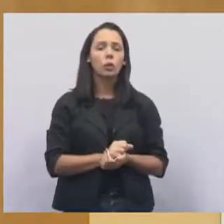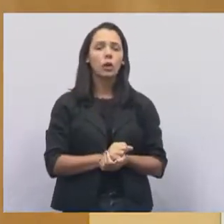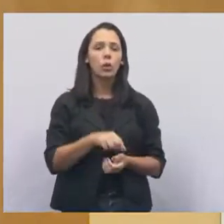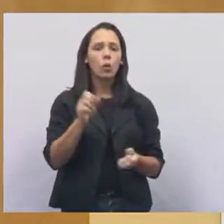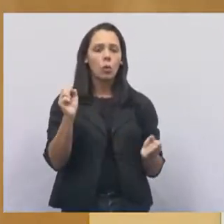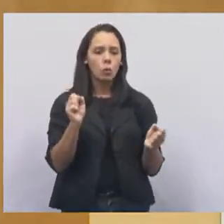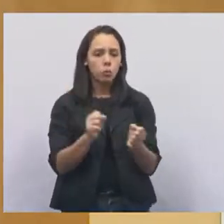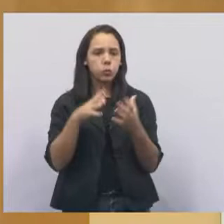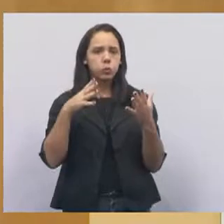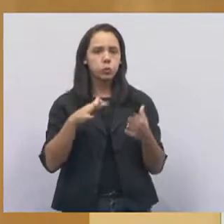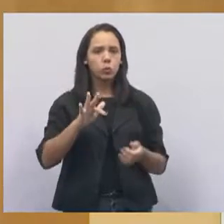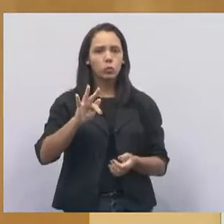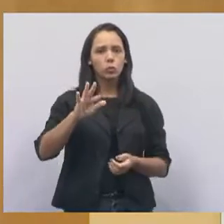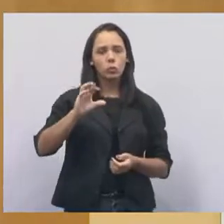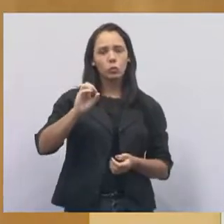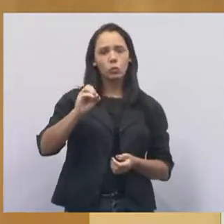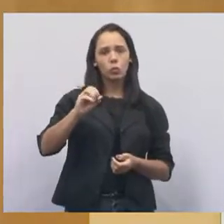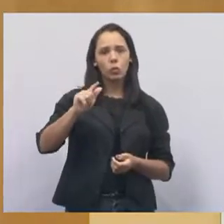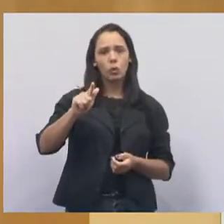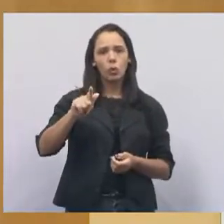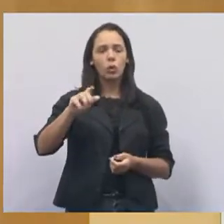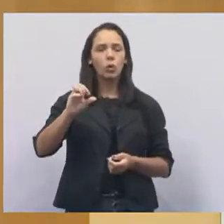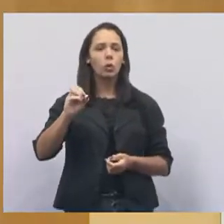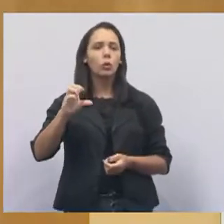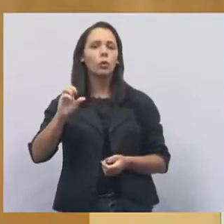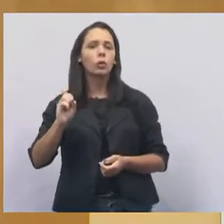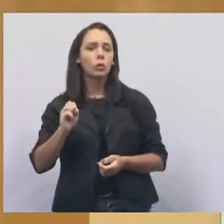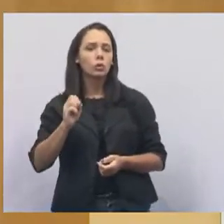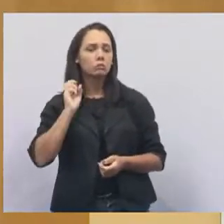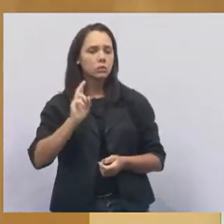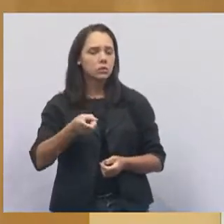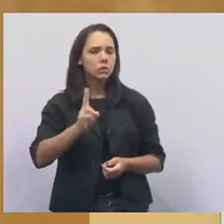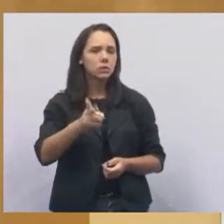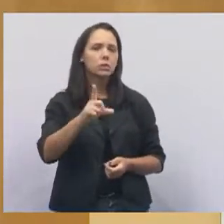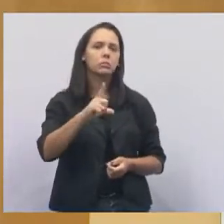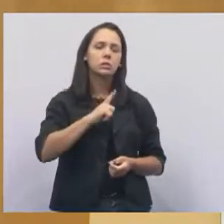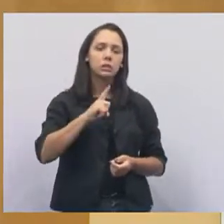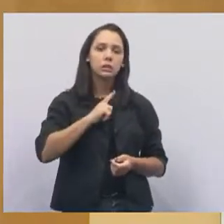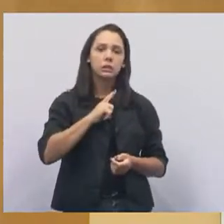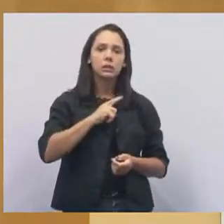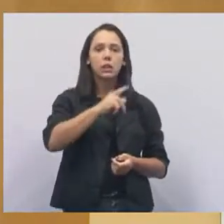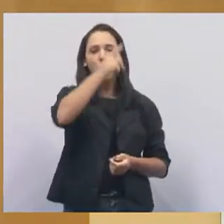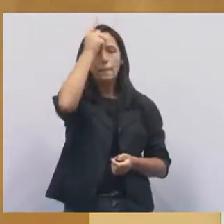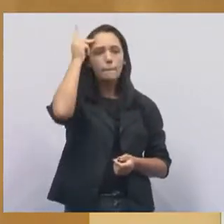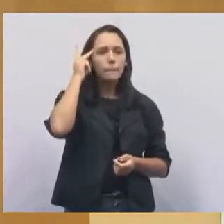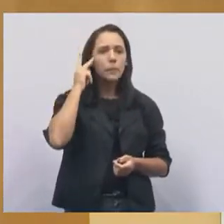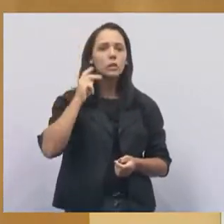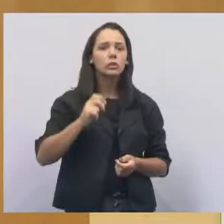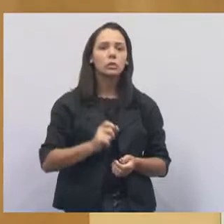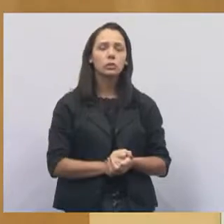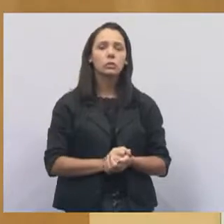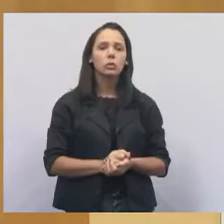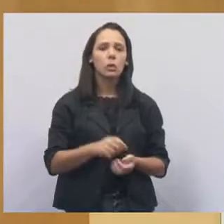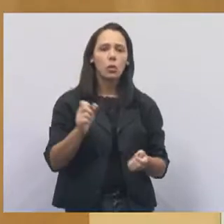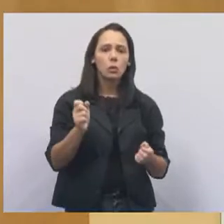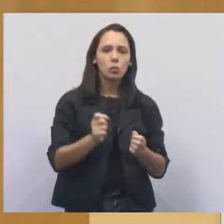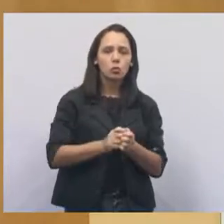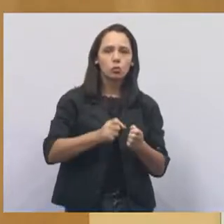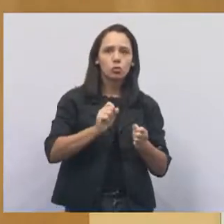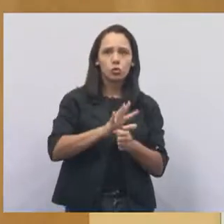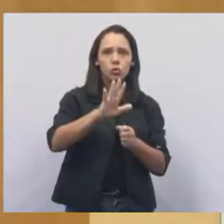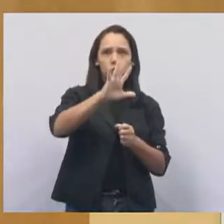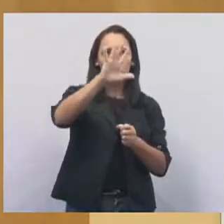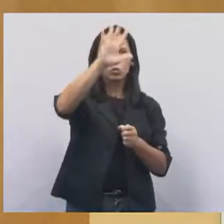proibidos e mesmo assim tem sempre um que solta fogos de artifício né o cara sabe que é proibido e faz